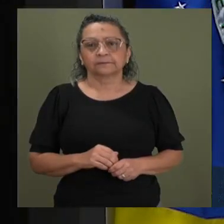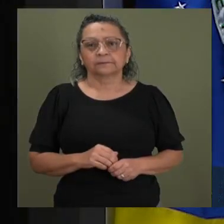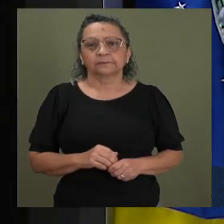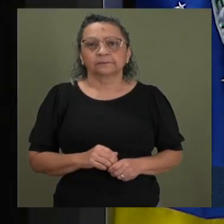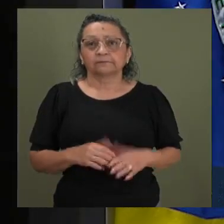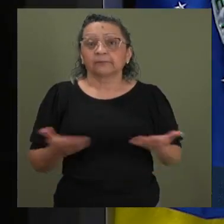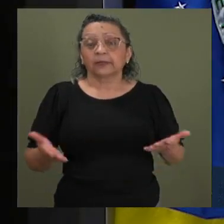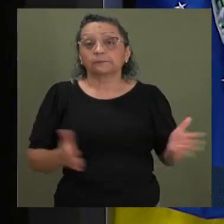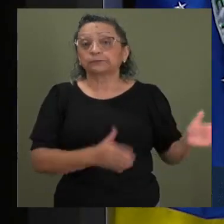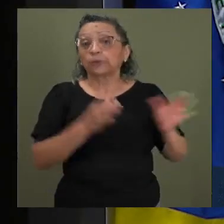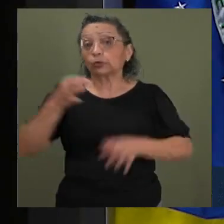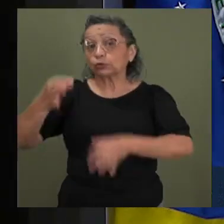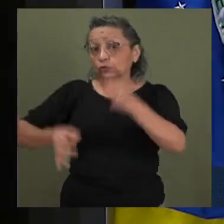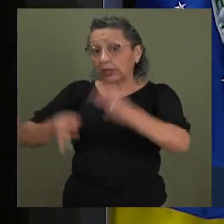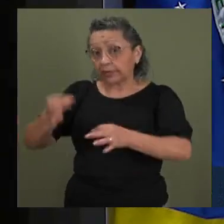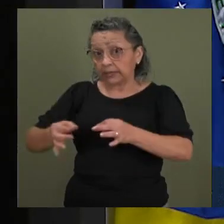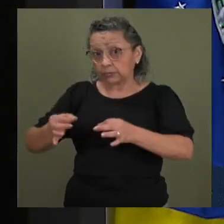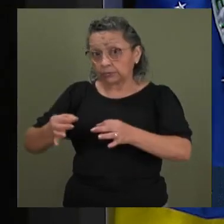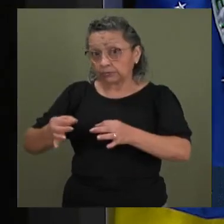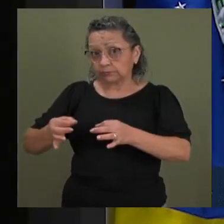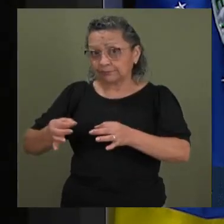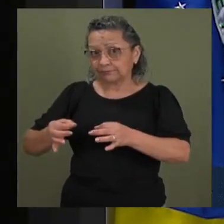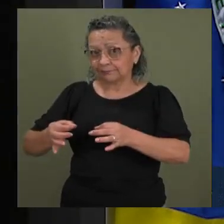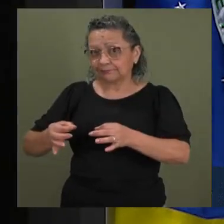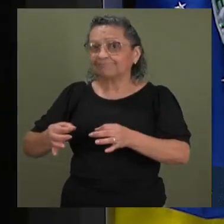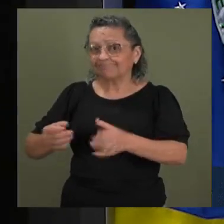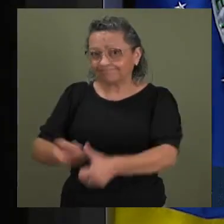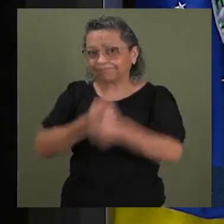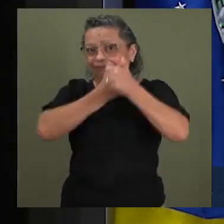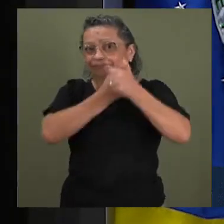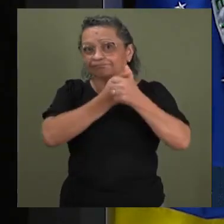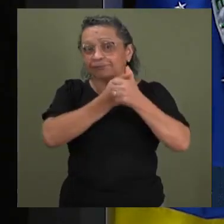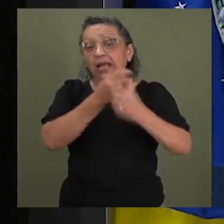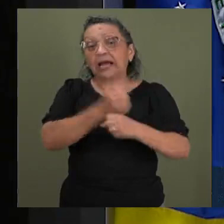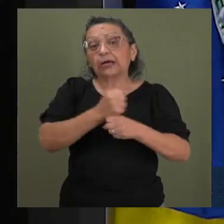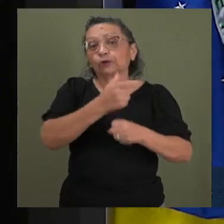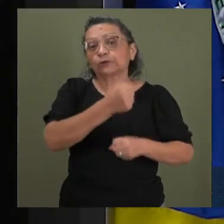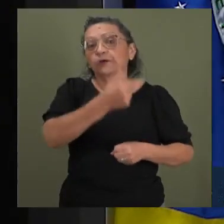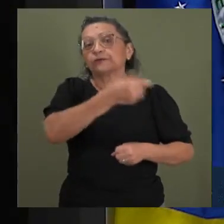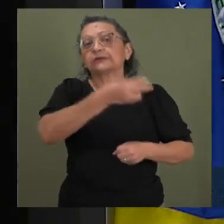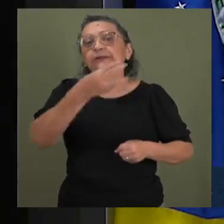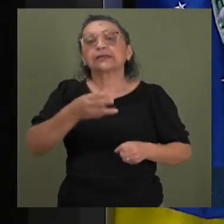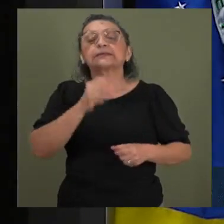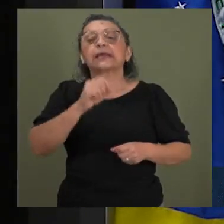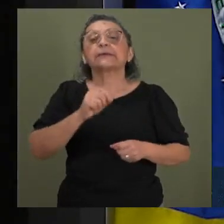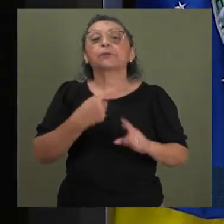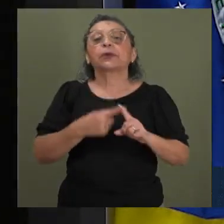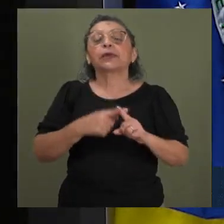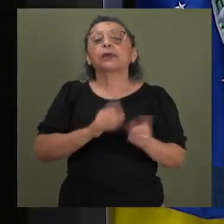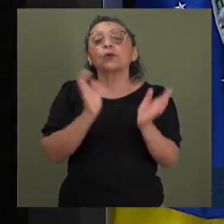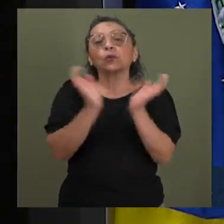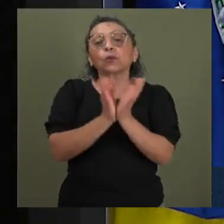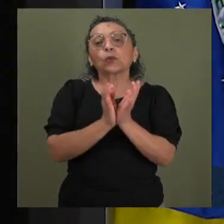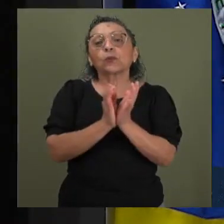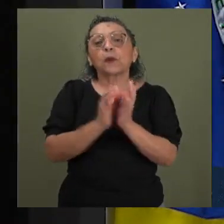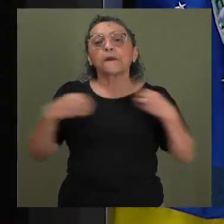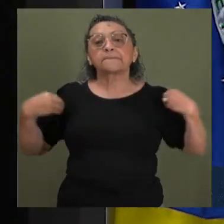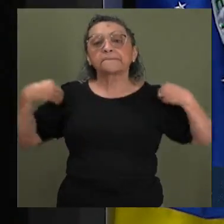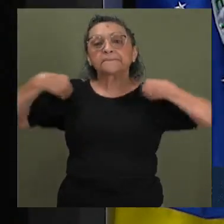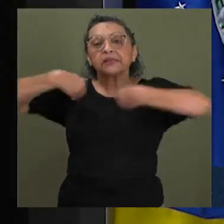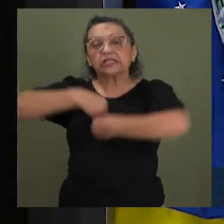O julgamento foi interrompido em 2023 com pedido de vista feito pelo ministro